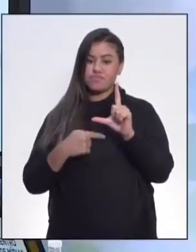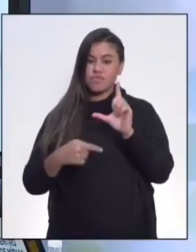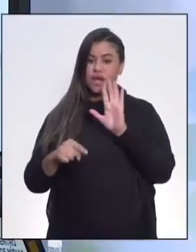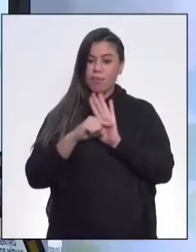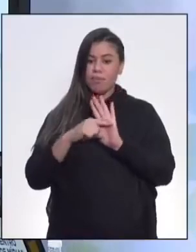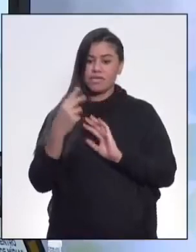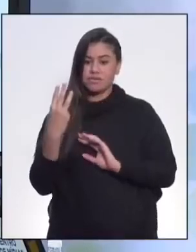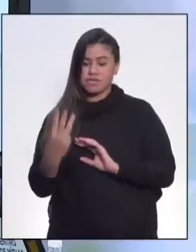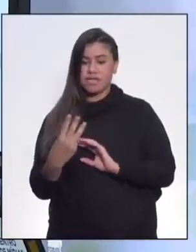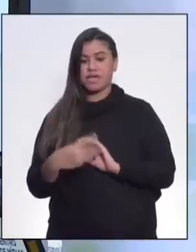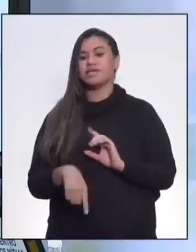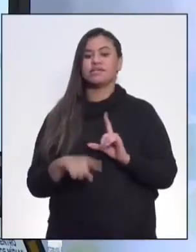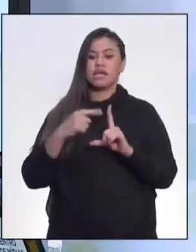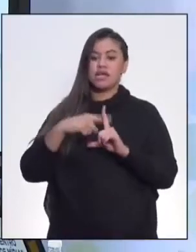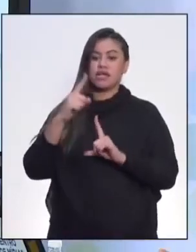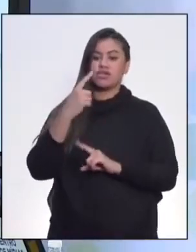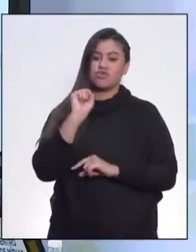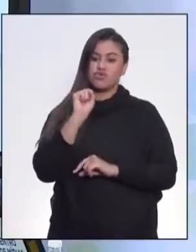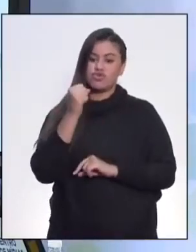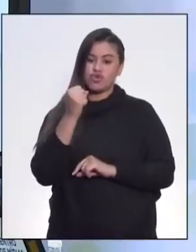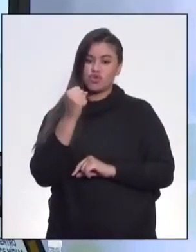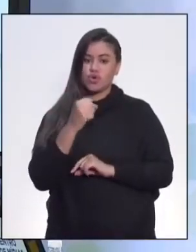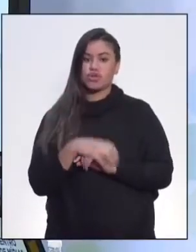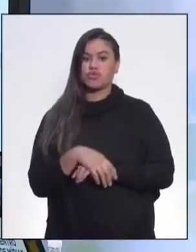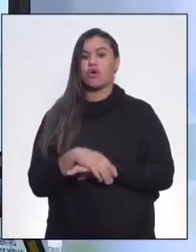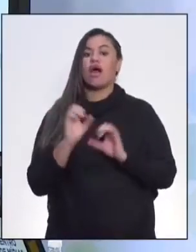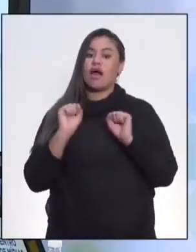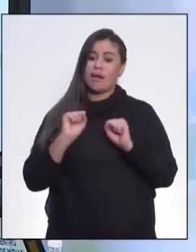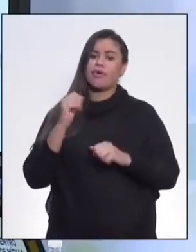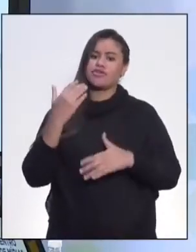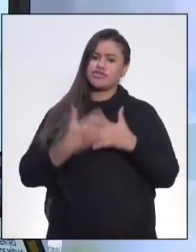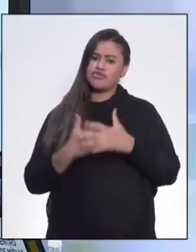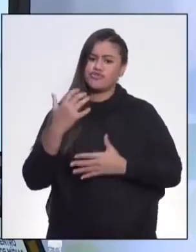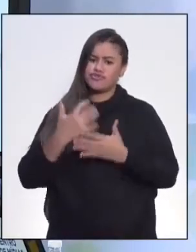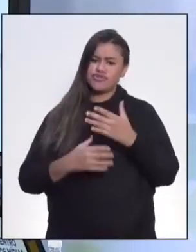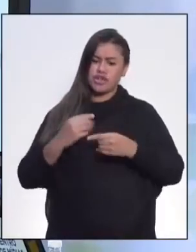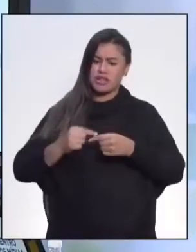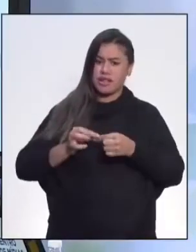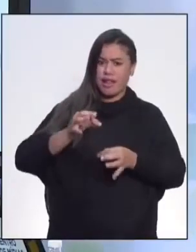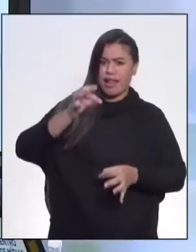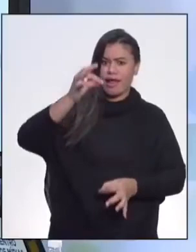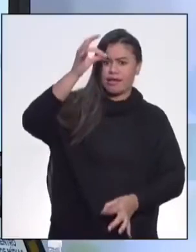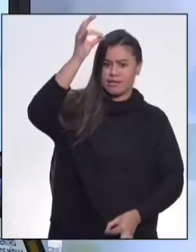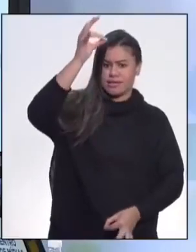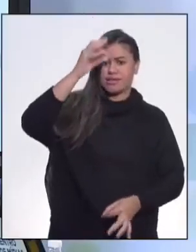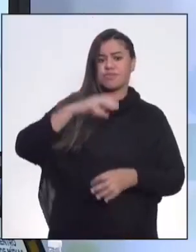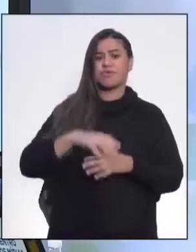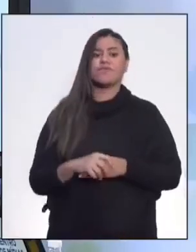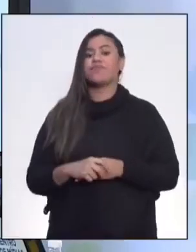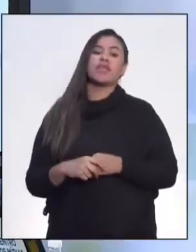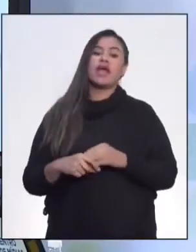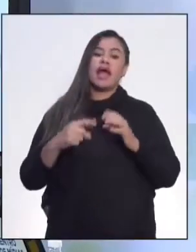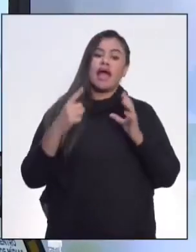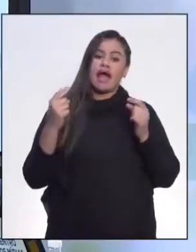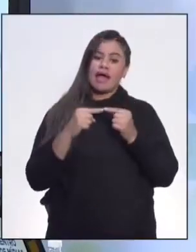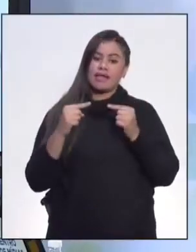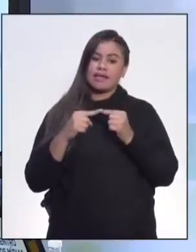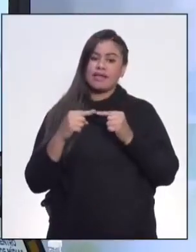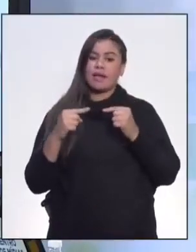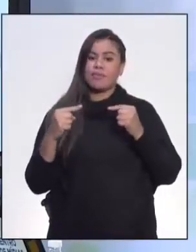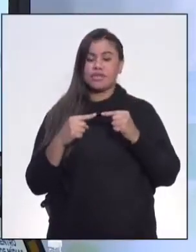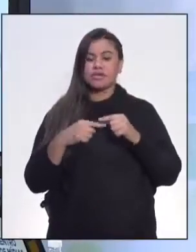o número 18. Aí você pode correr que nem eu lá, aquela atrapalhada de chegar no 18. Então, como aqui é 3, 9, 18, todo mundo da